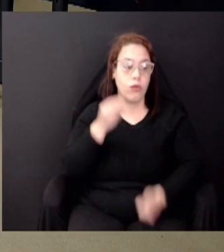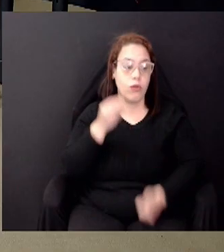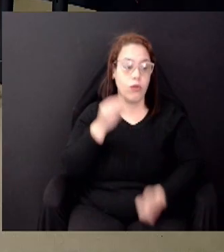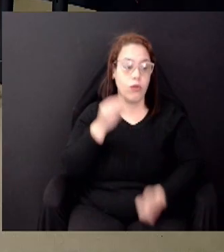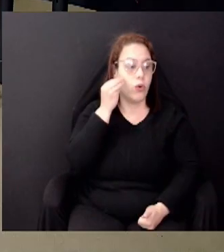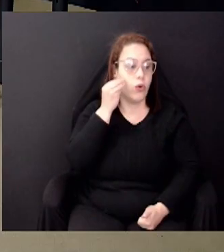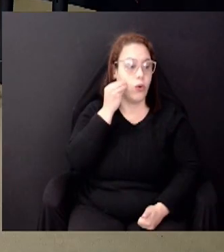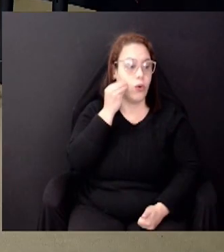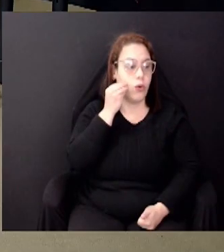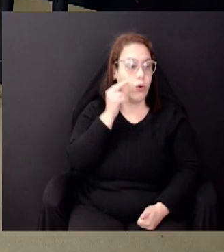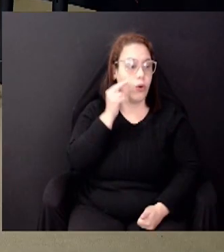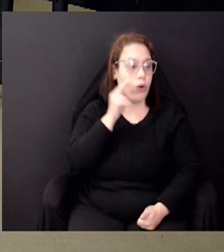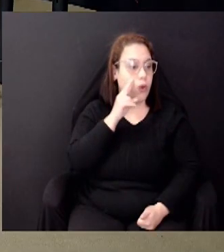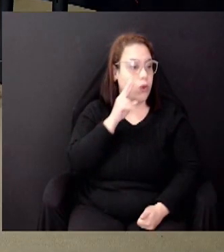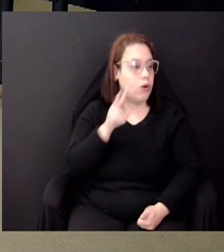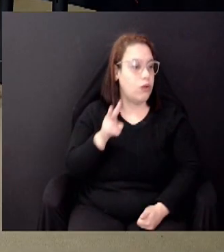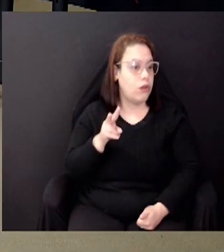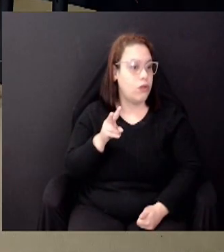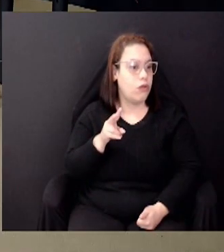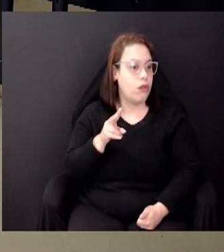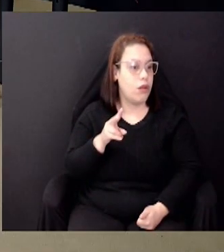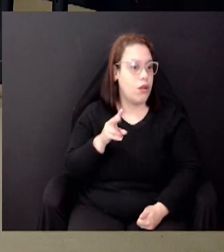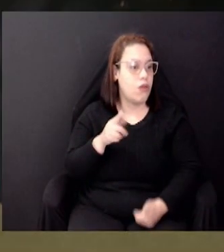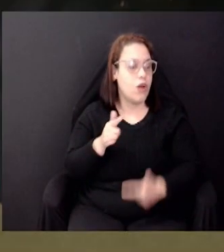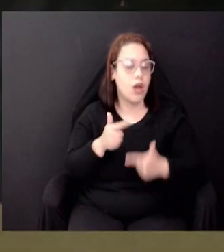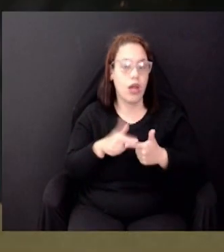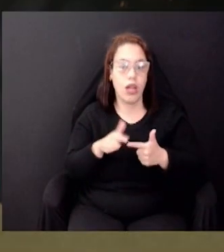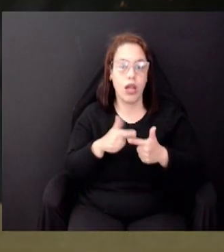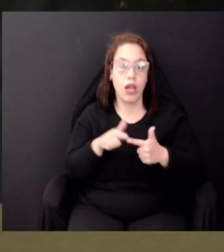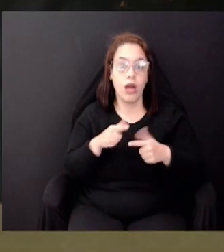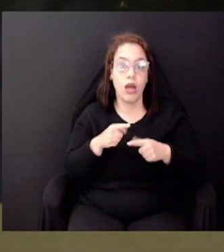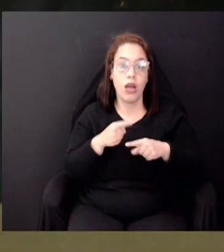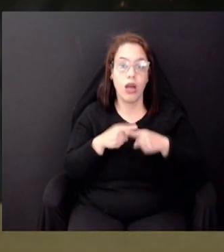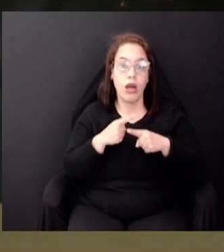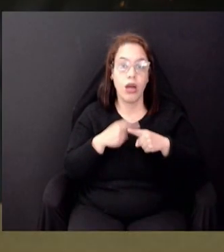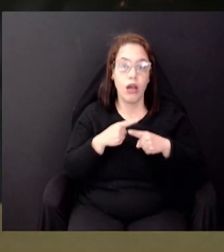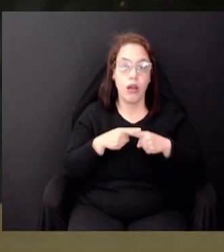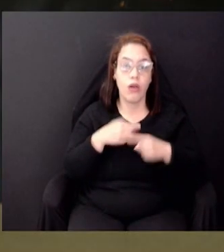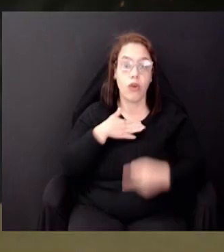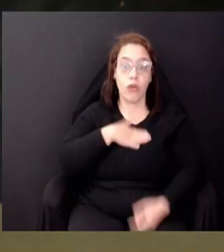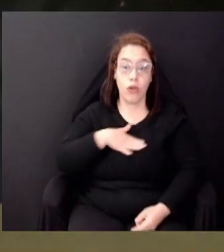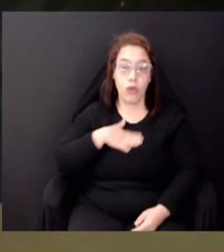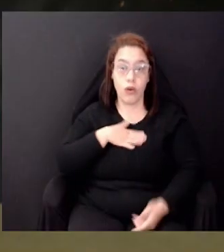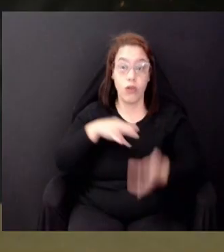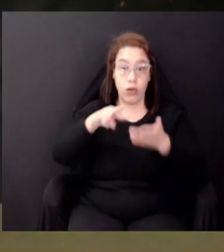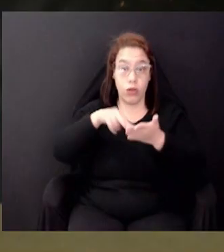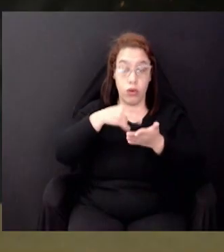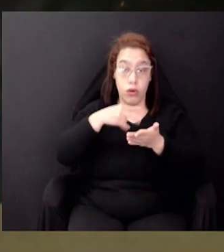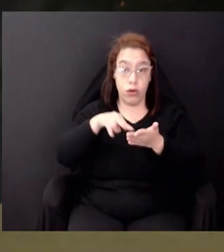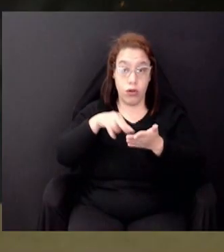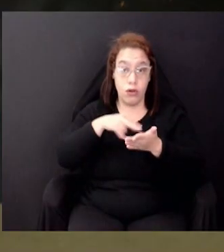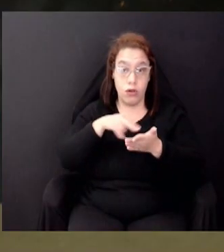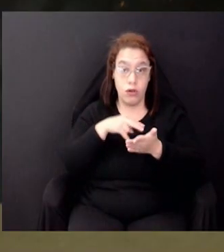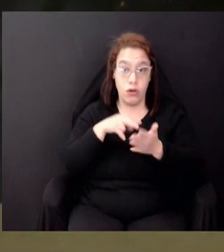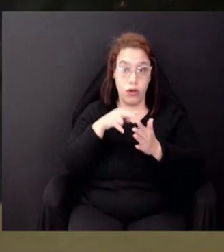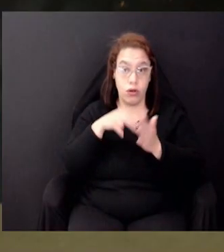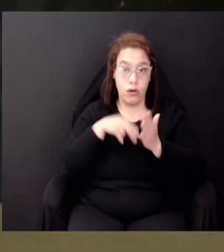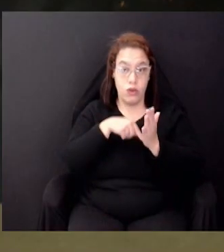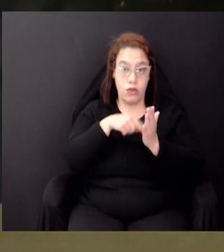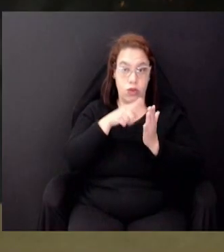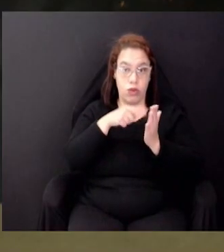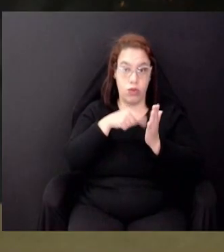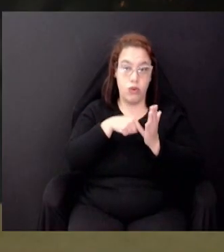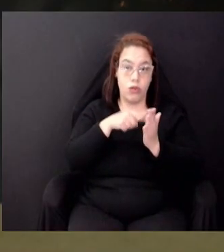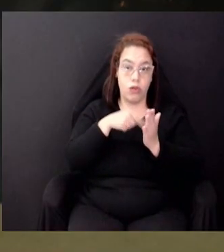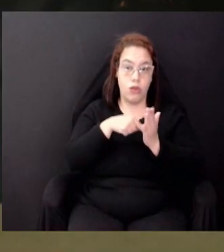numa armadilha do celular, por quê? Porque eu gosto da dança, então eu comecei a ver vídeos de dança